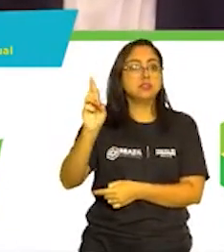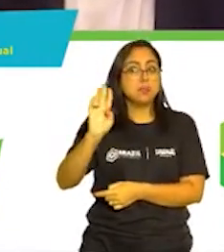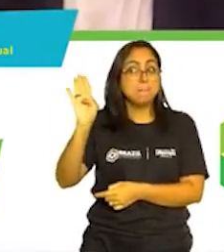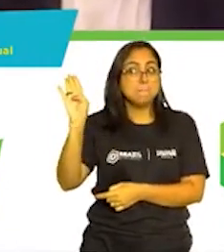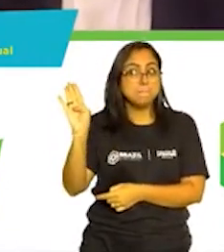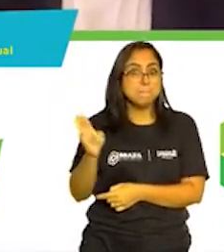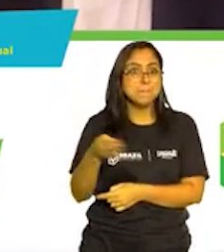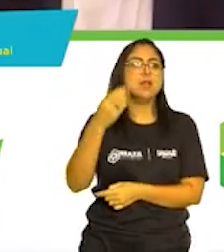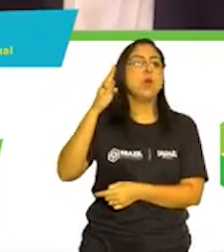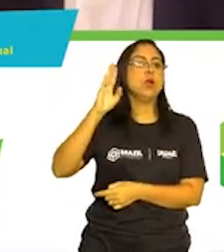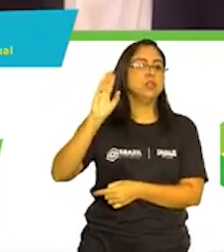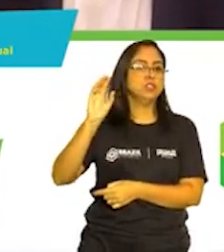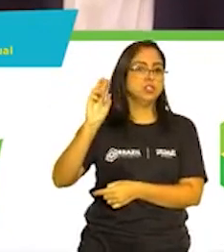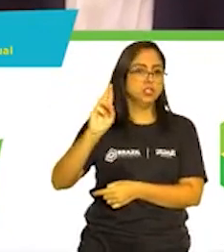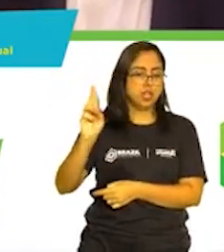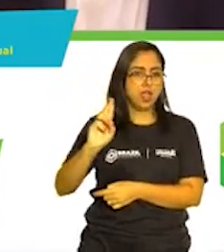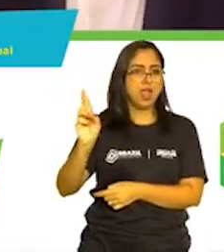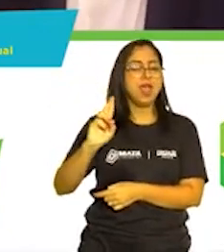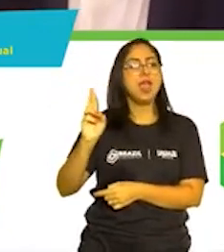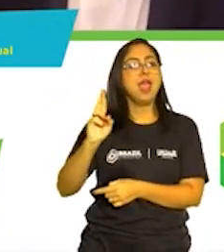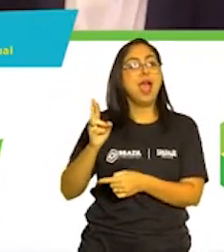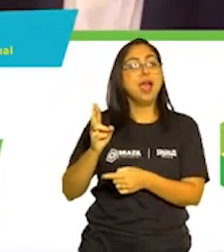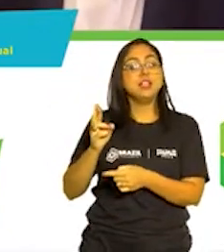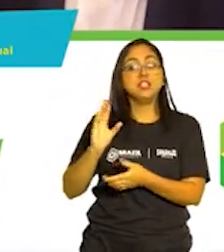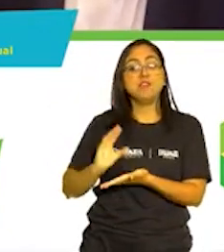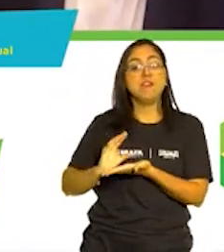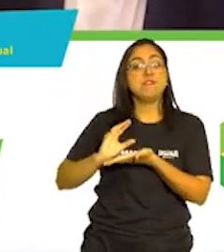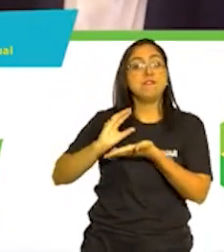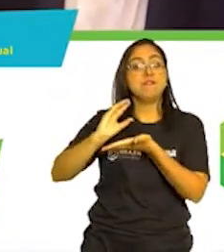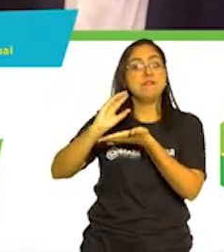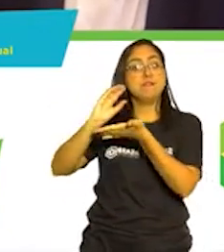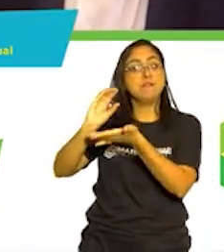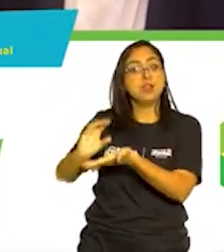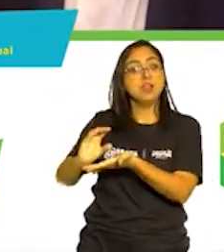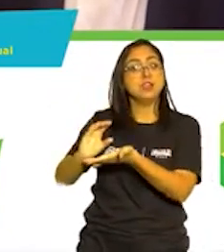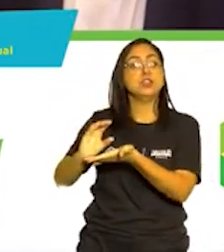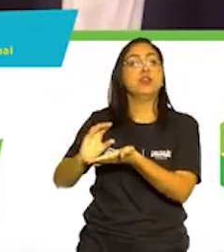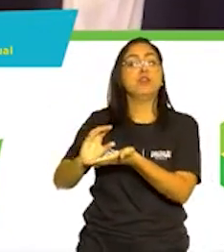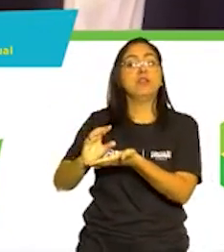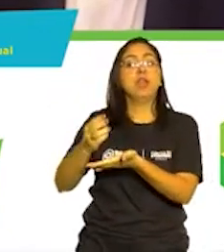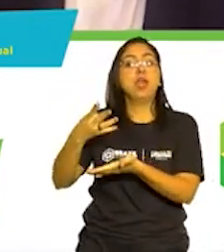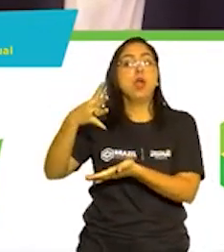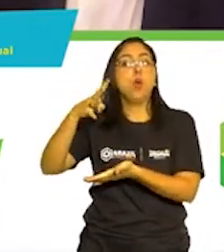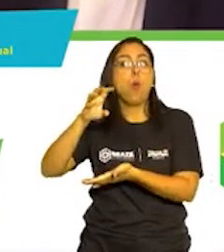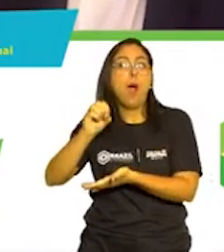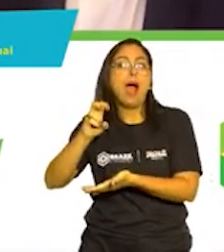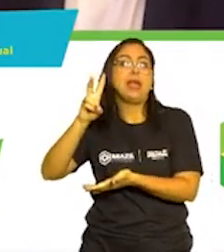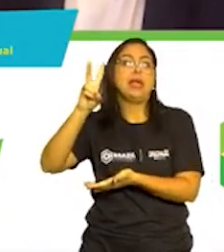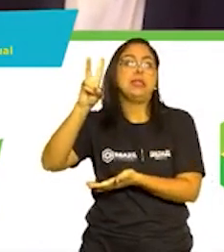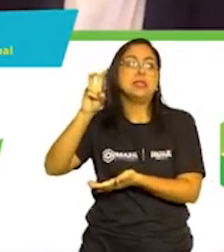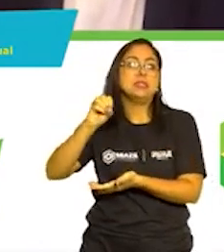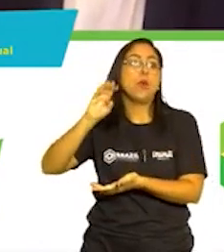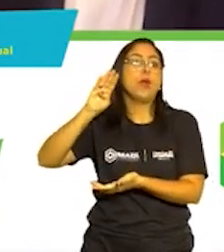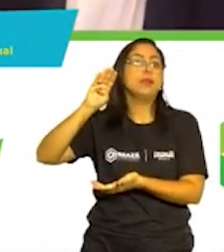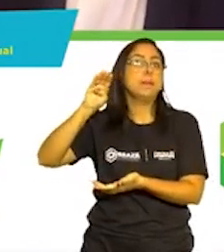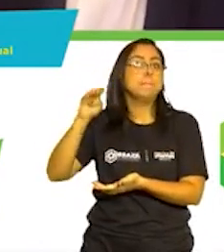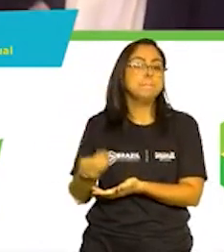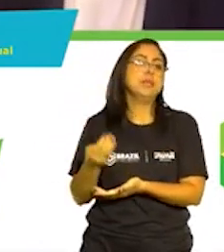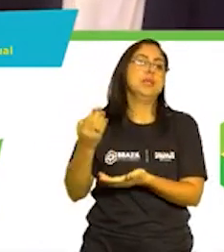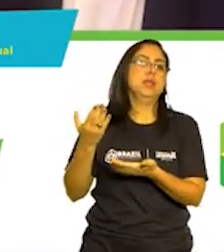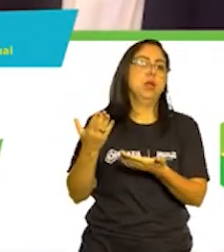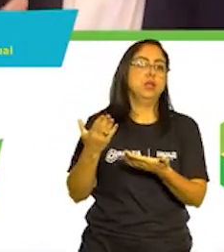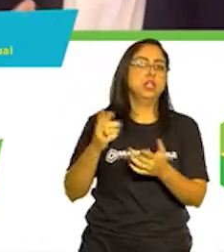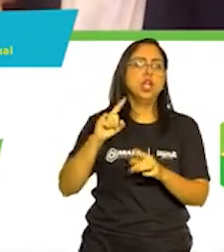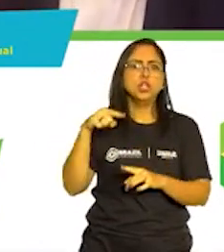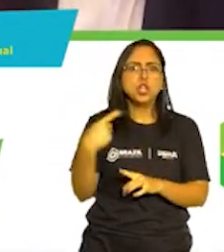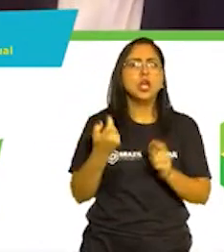R$1,6 trilhão investimento, vai ser mais ou menos ali na casa de 40, 50 bi. Então, assim, a gente tem muito que melhorar. O desafio não é